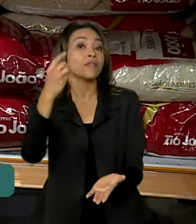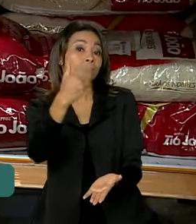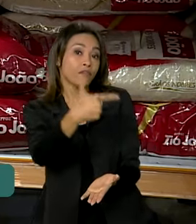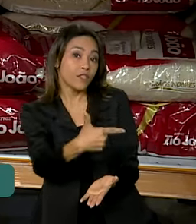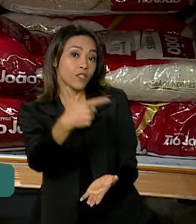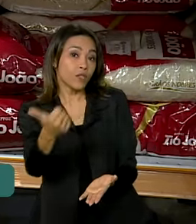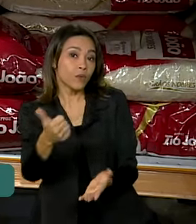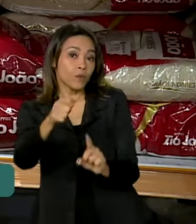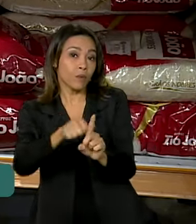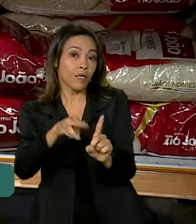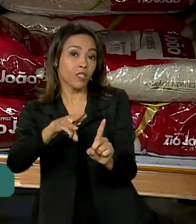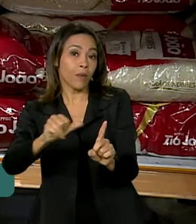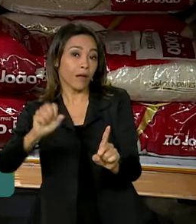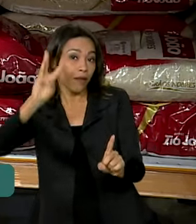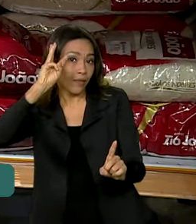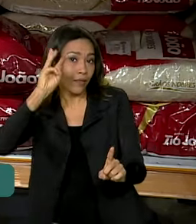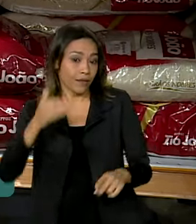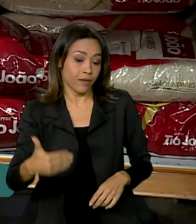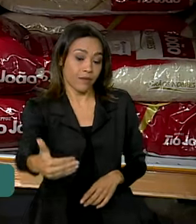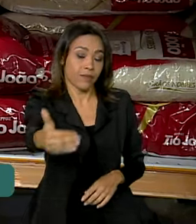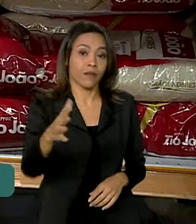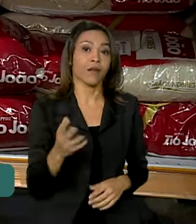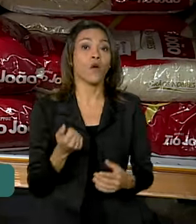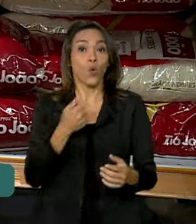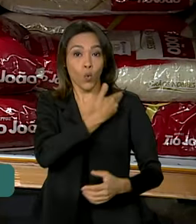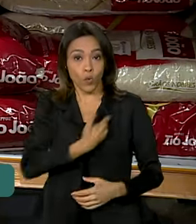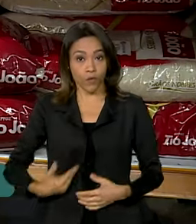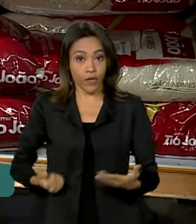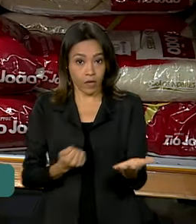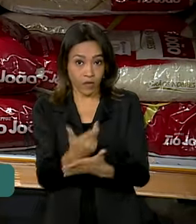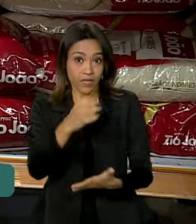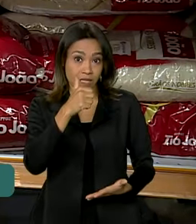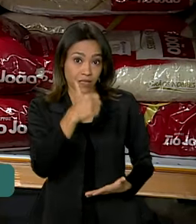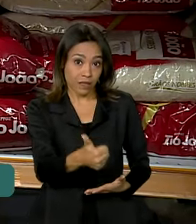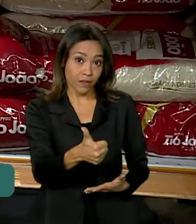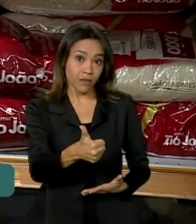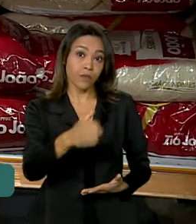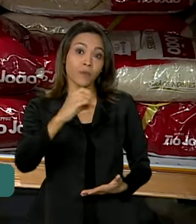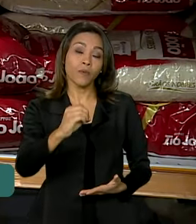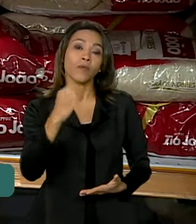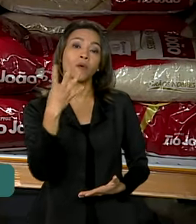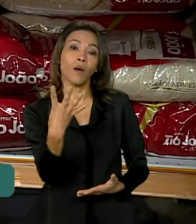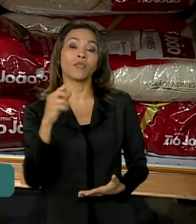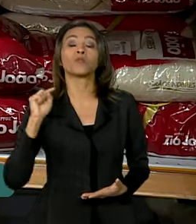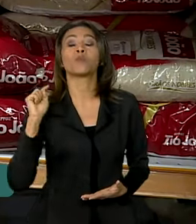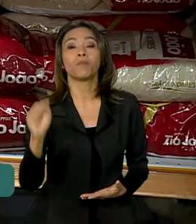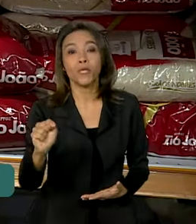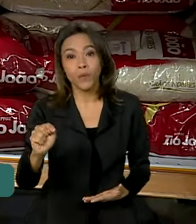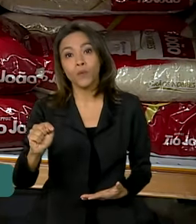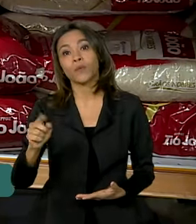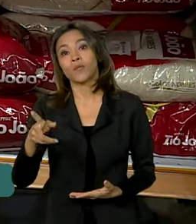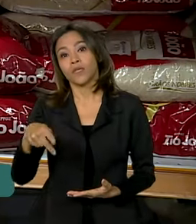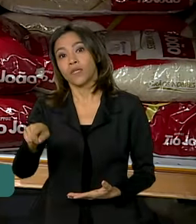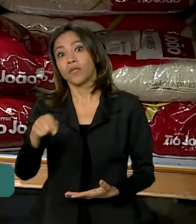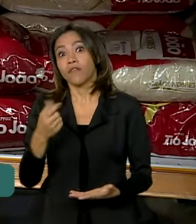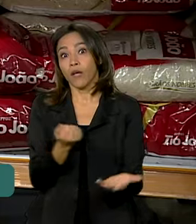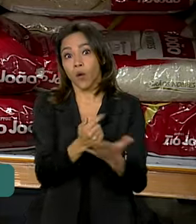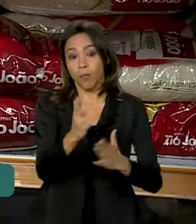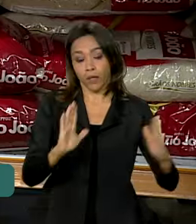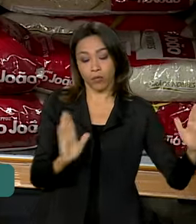governo já vai adquirir até 104.000 toneladas de arroz importado da safra